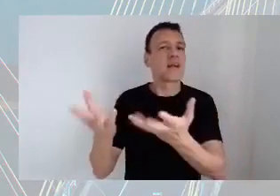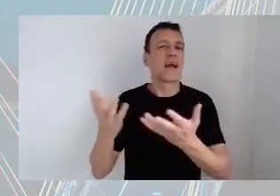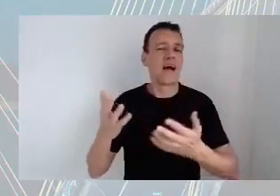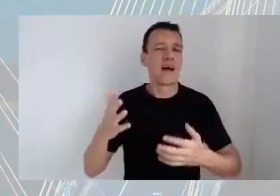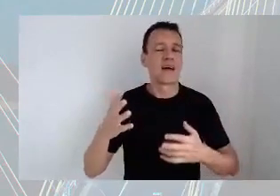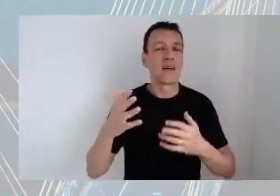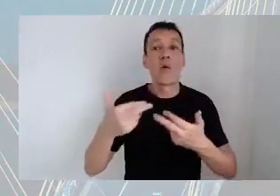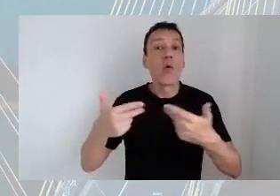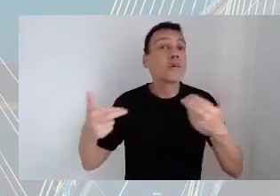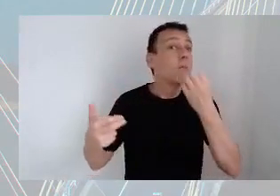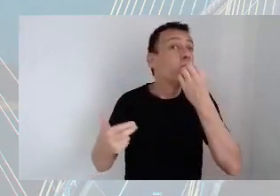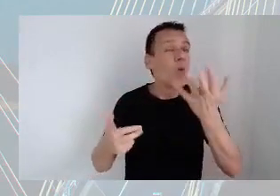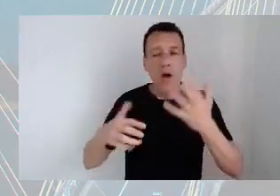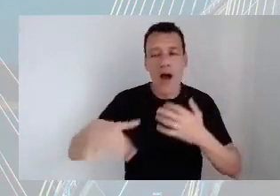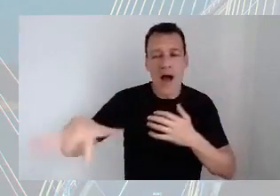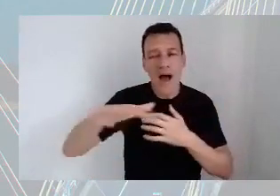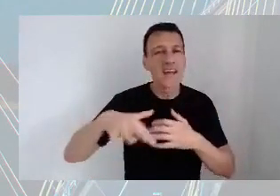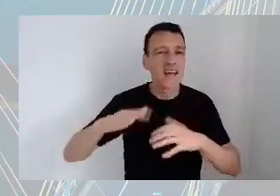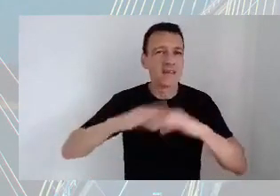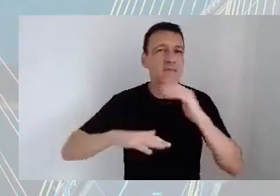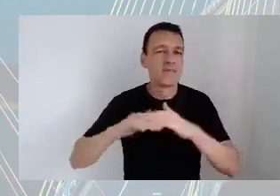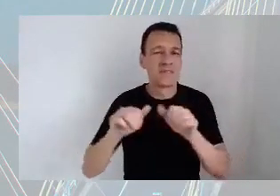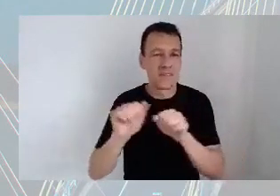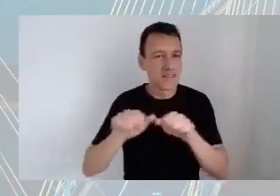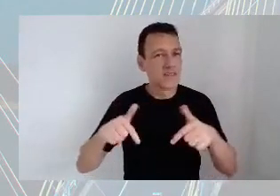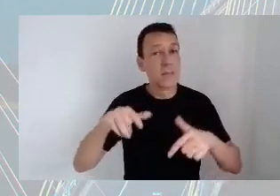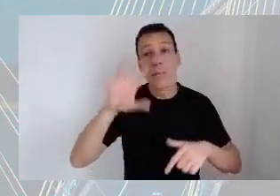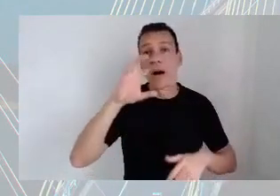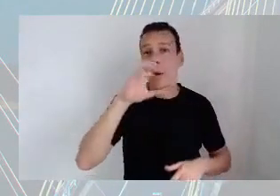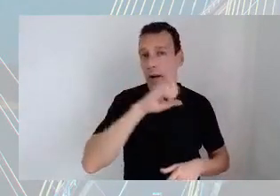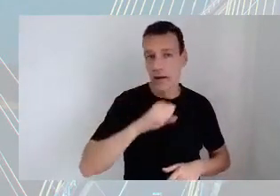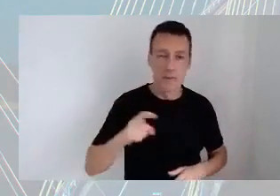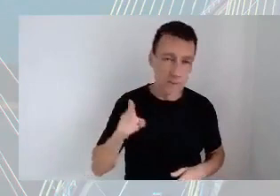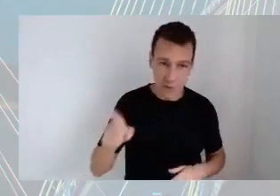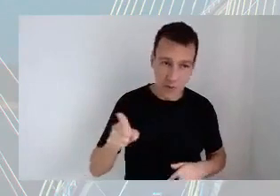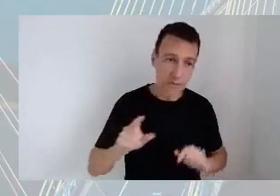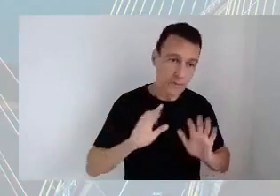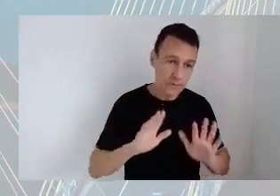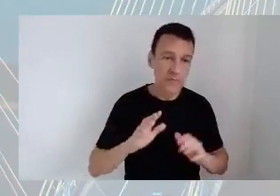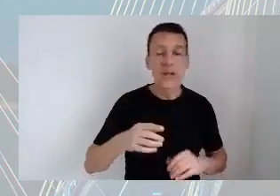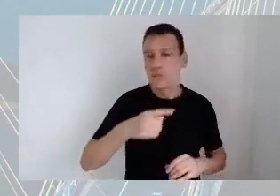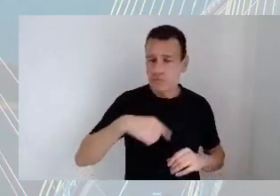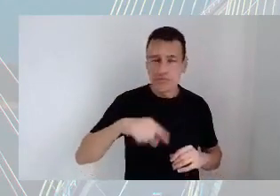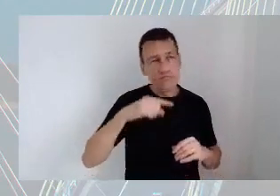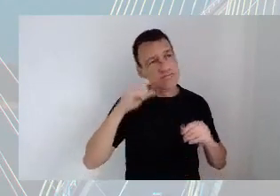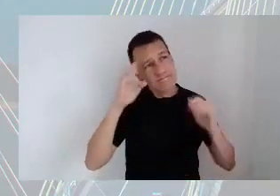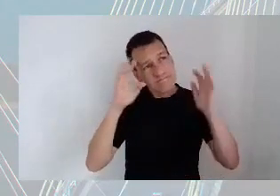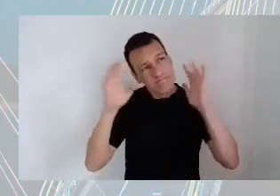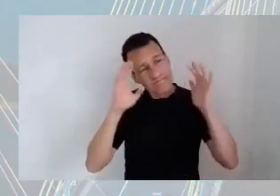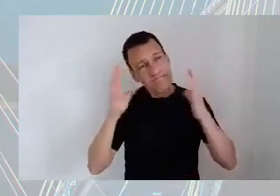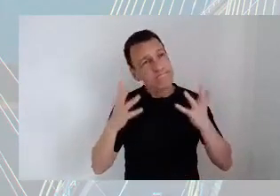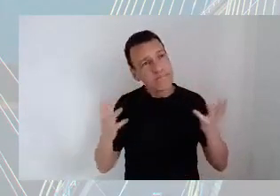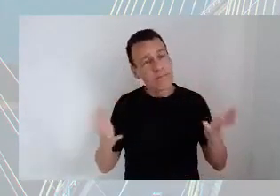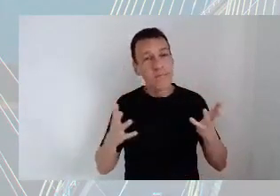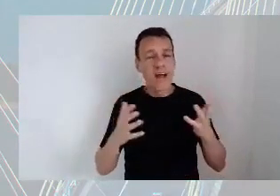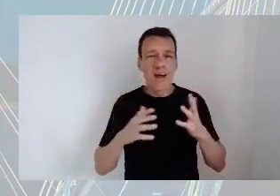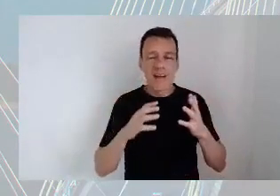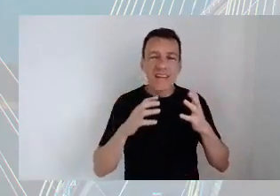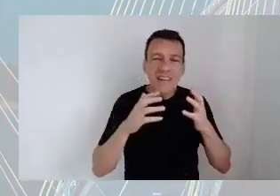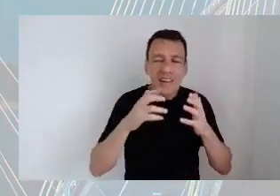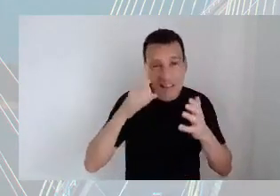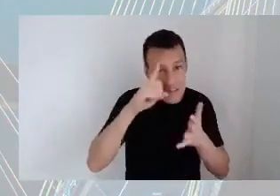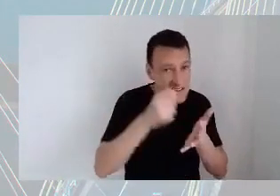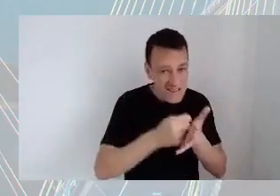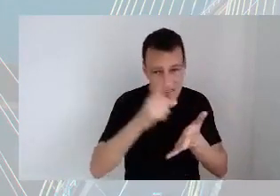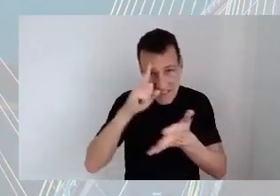A gente começou a ver que, com esse trabalho, a cultura de tomada de decisão baseada em dados, ela começou a se disseminar